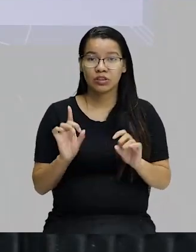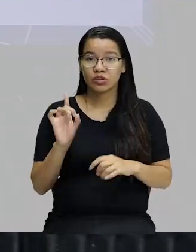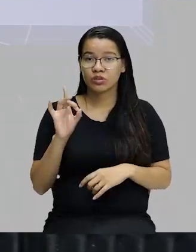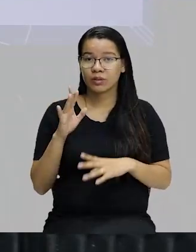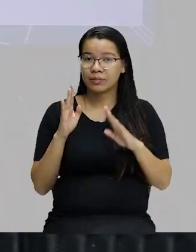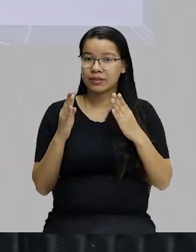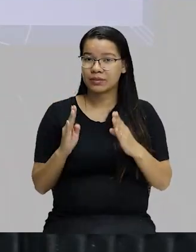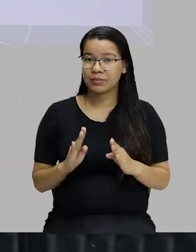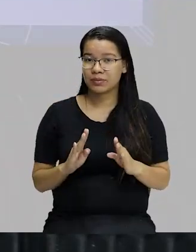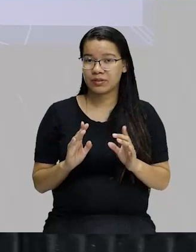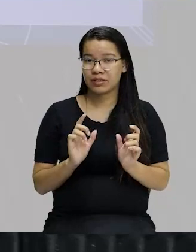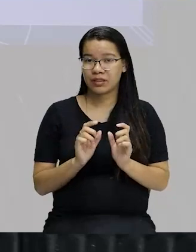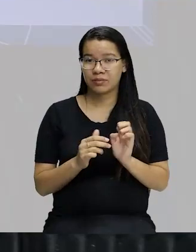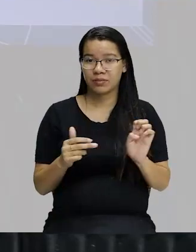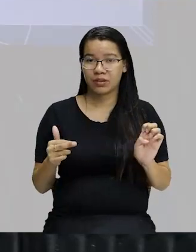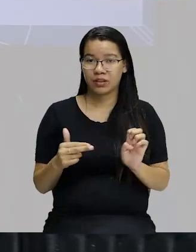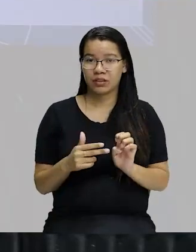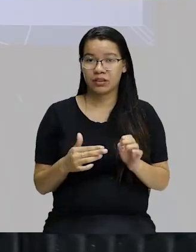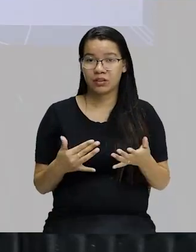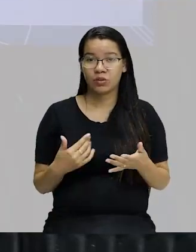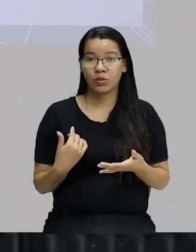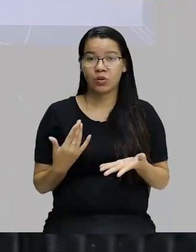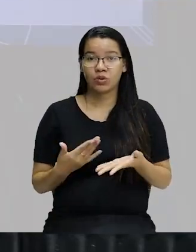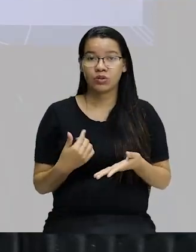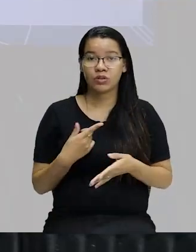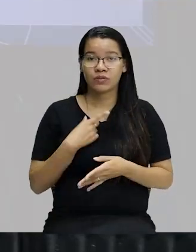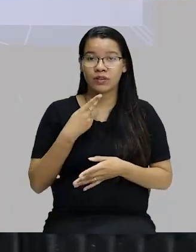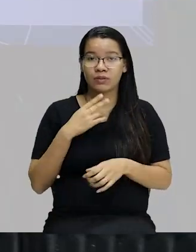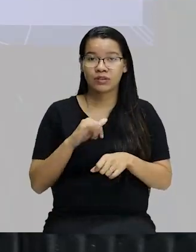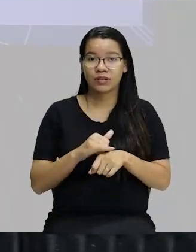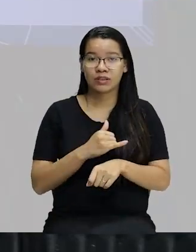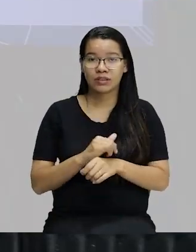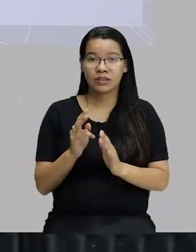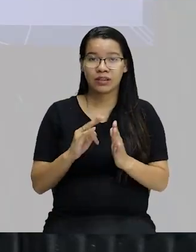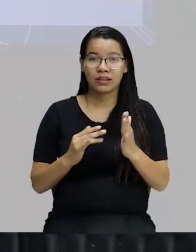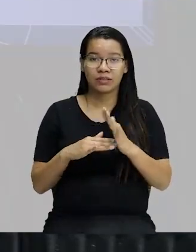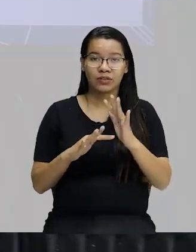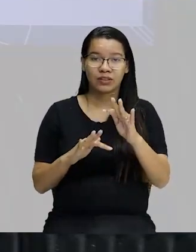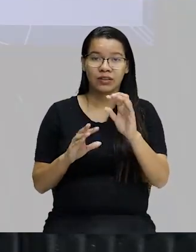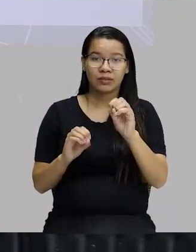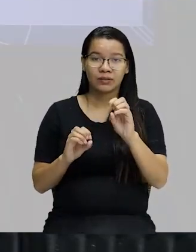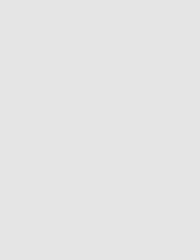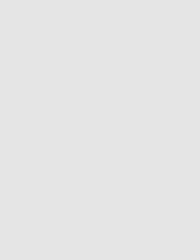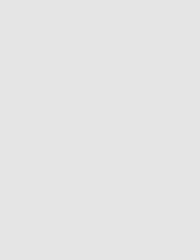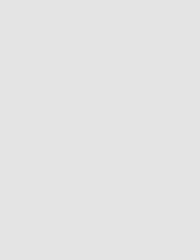ok? Pessoal, hoje nós falamos de estratégia de leitura. Até a próxima e bye, bye!